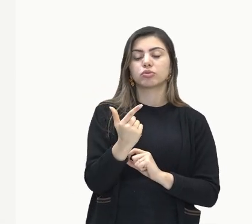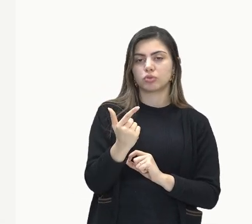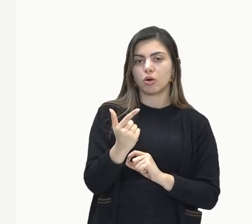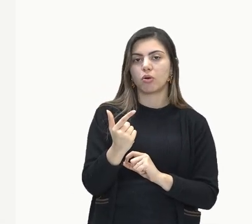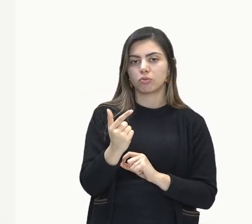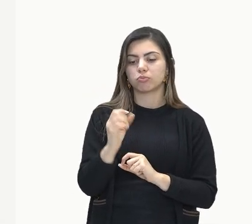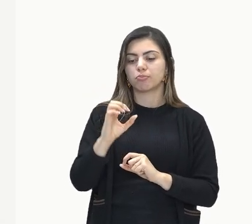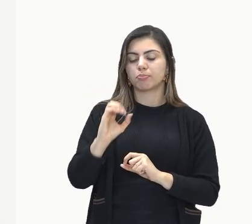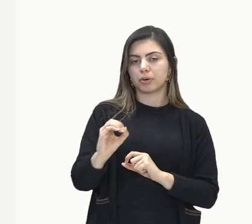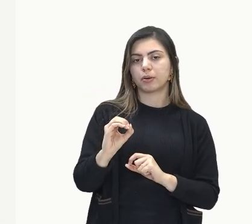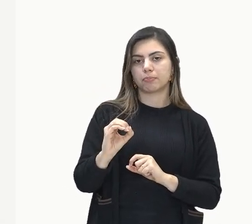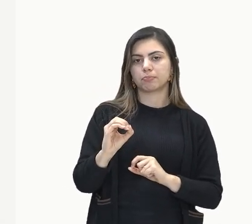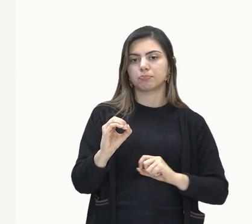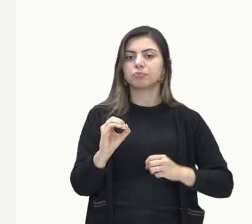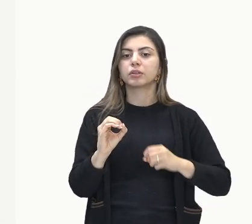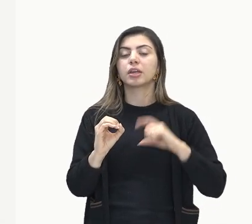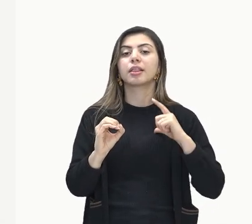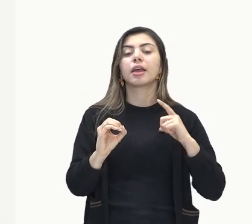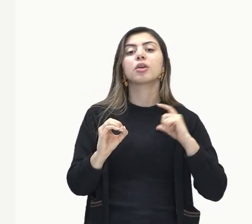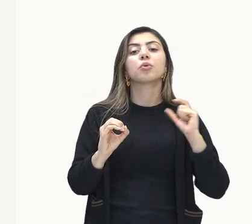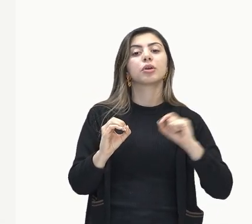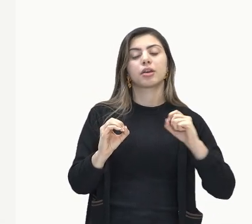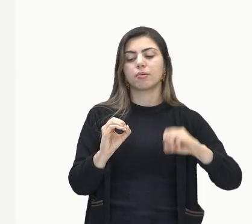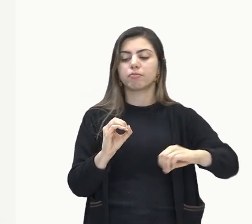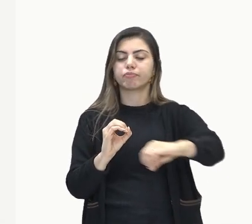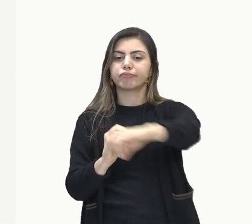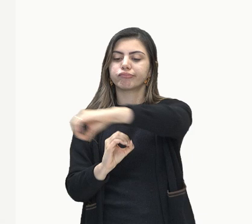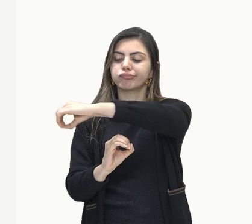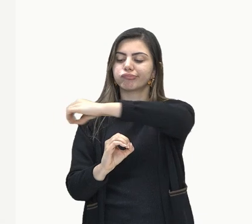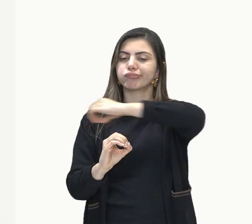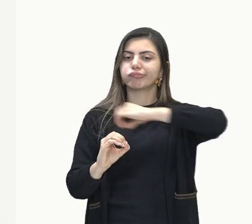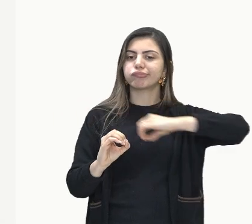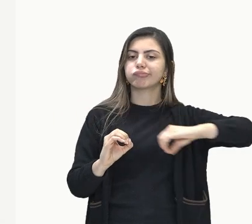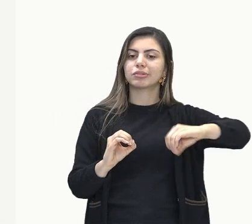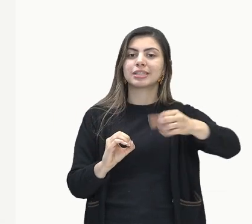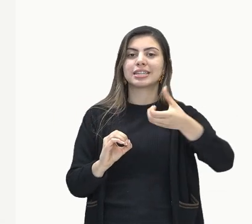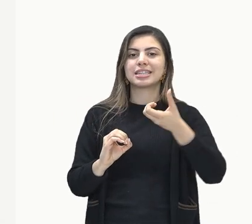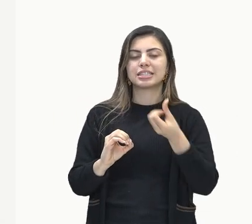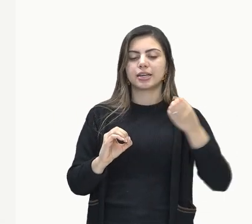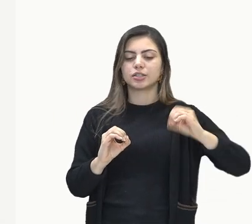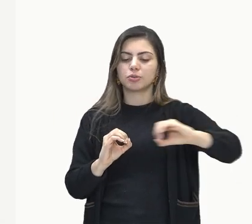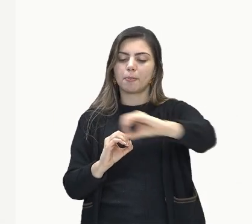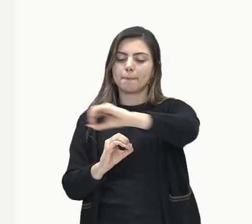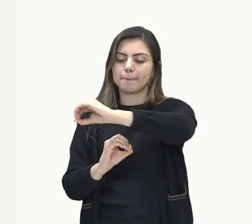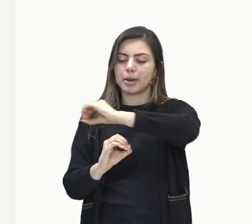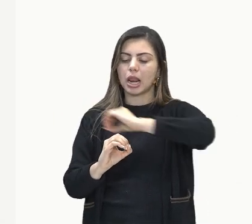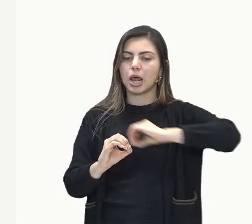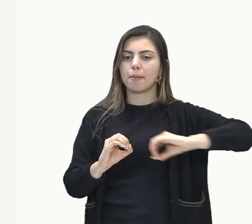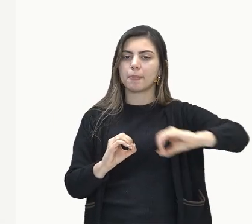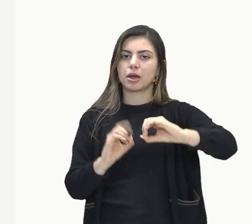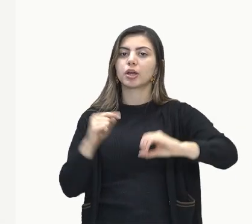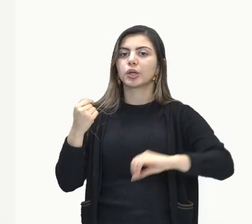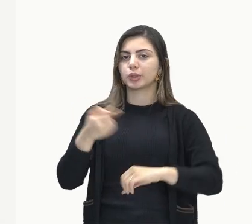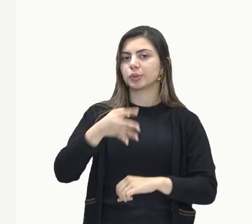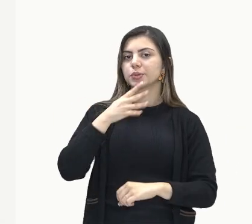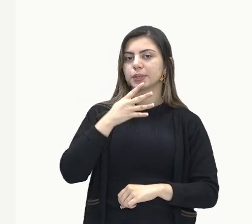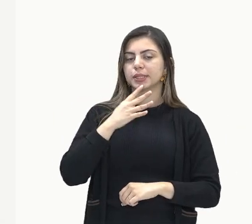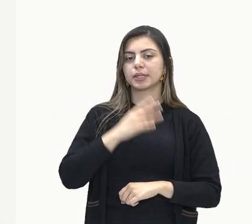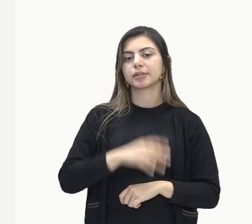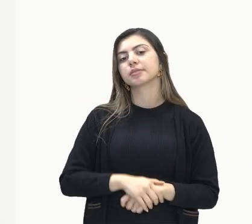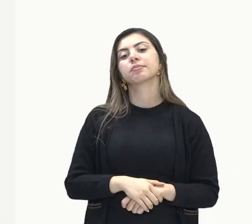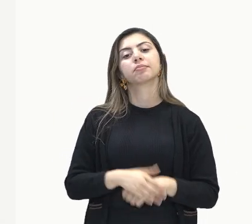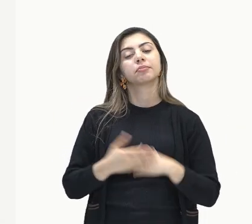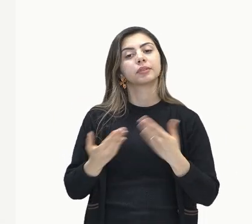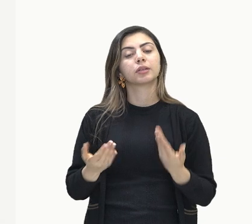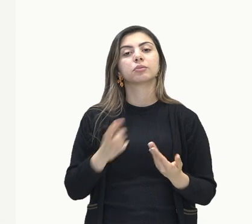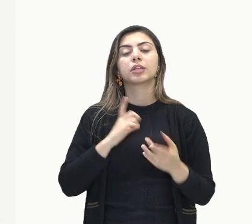e imóvel. Em volta dele giravam os 6 planetas até então conhecidos, e a Lua